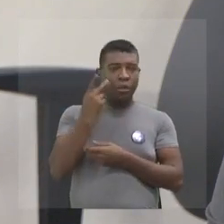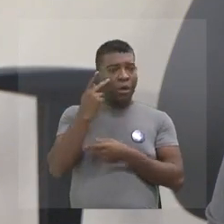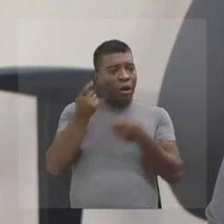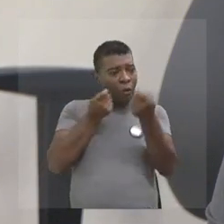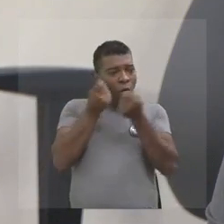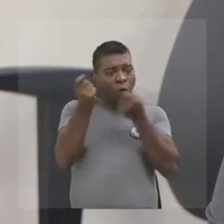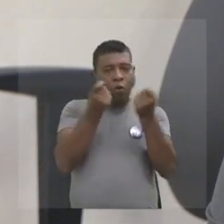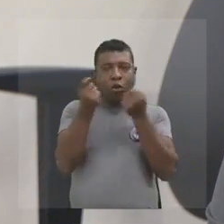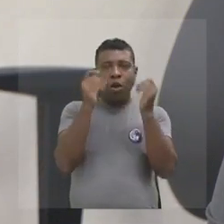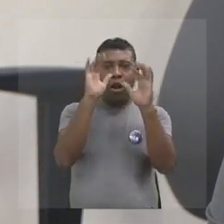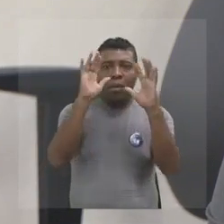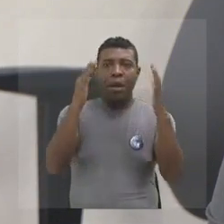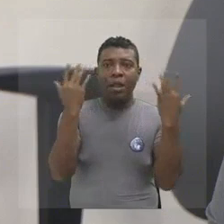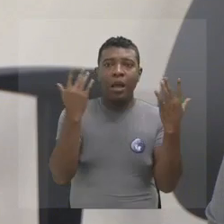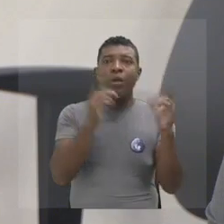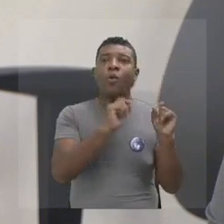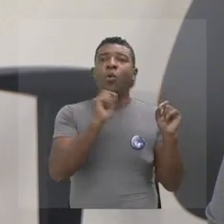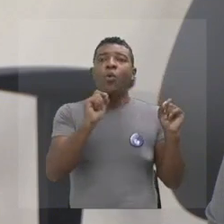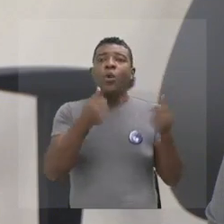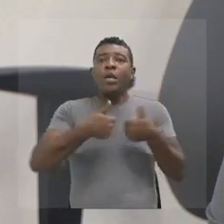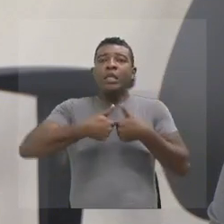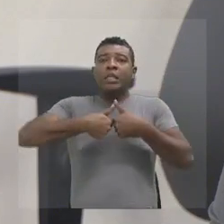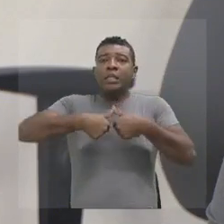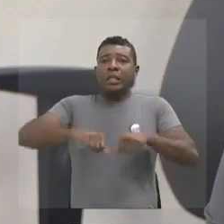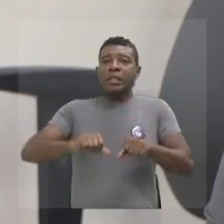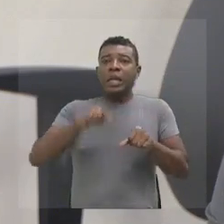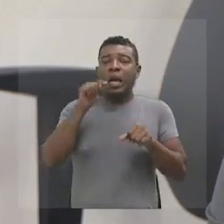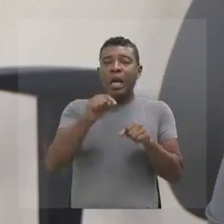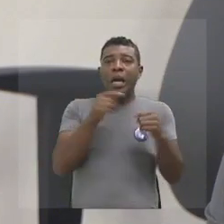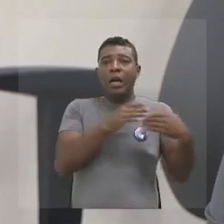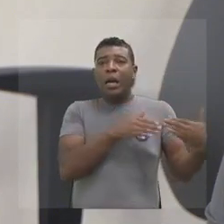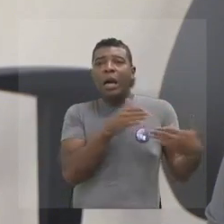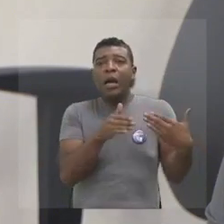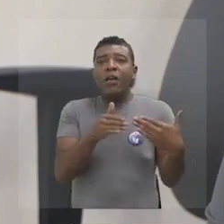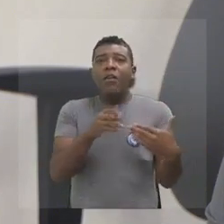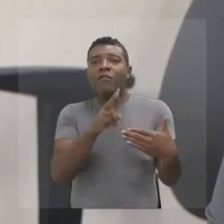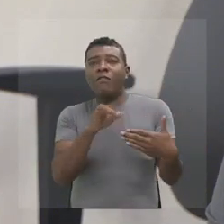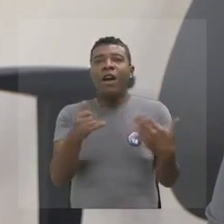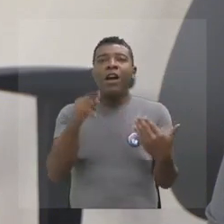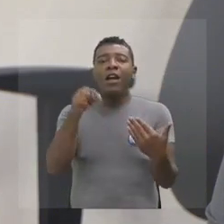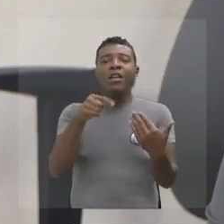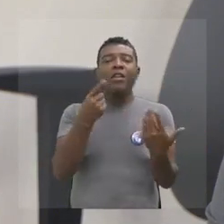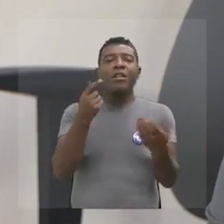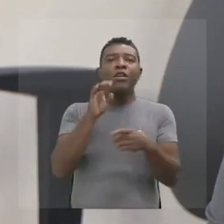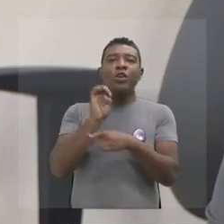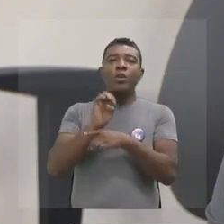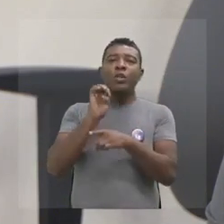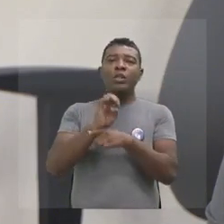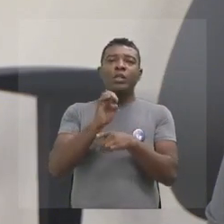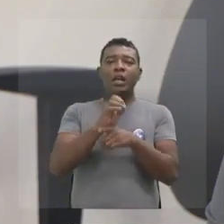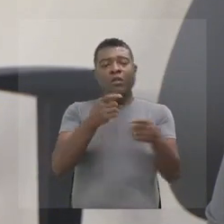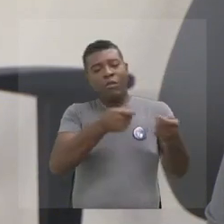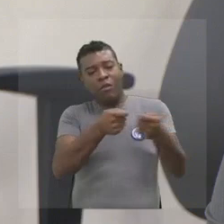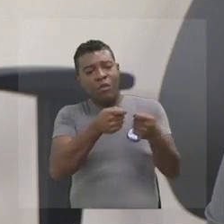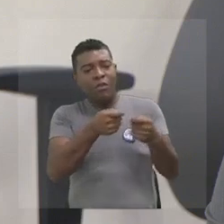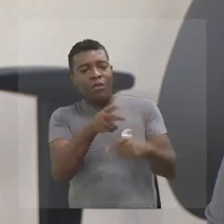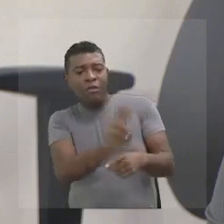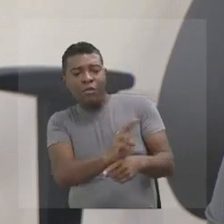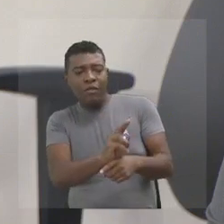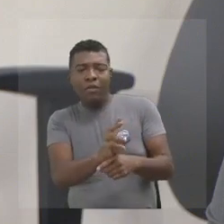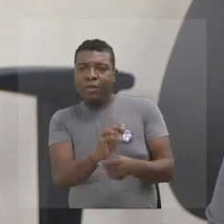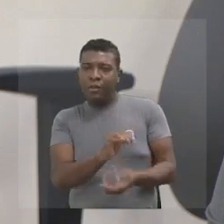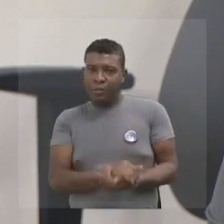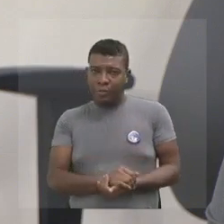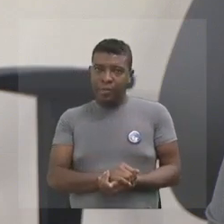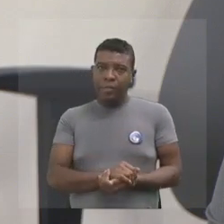entrando tive vão ser enviados para análise já pelo Estado tá então nós já tomamos essas providências em relação ao que